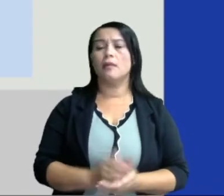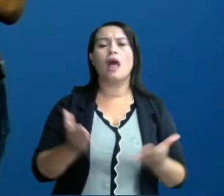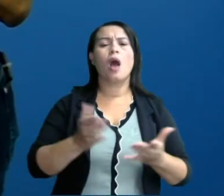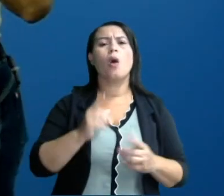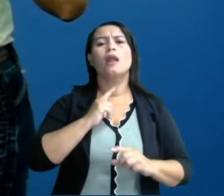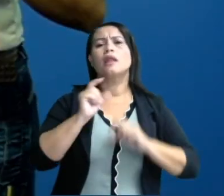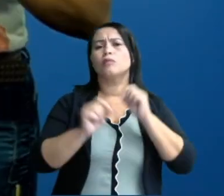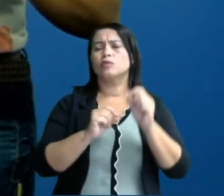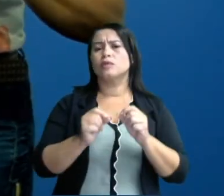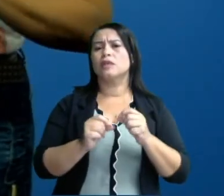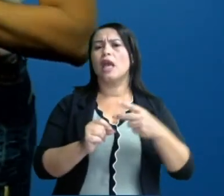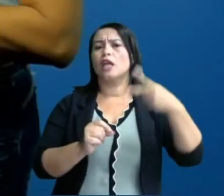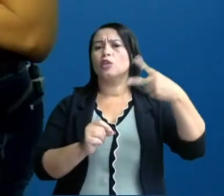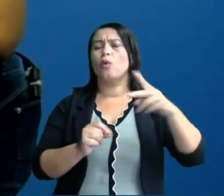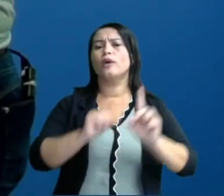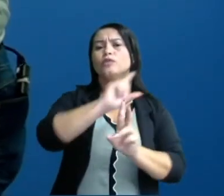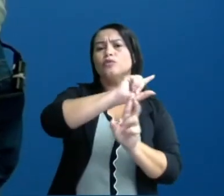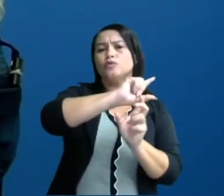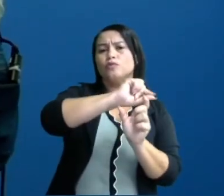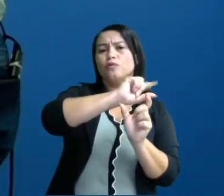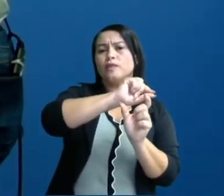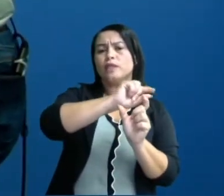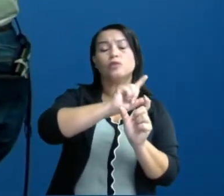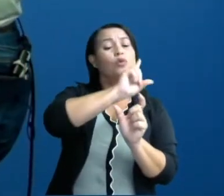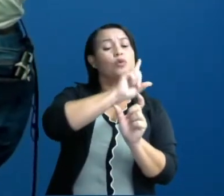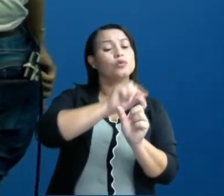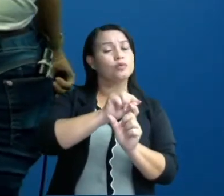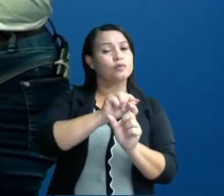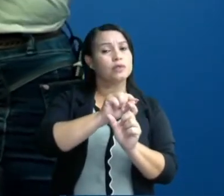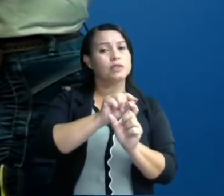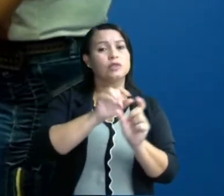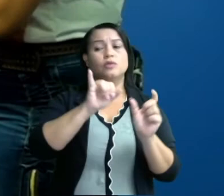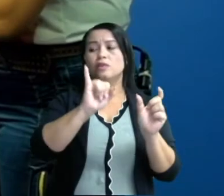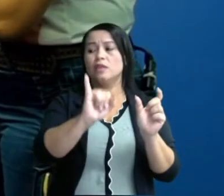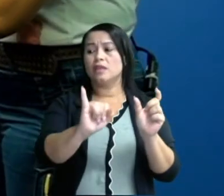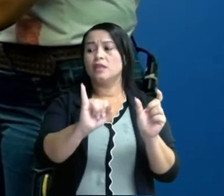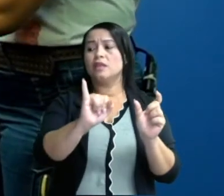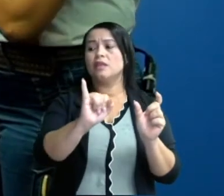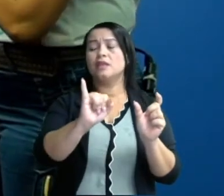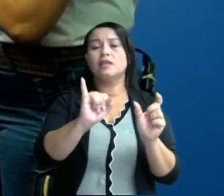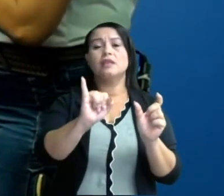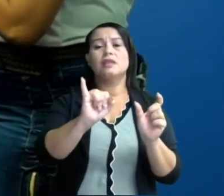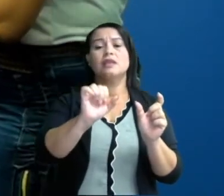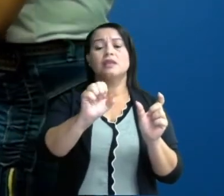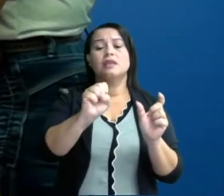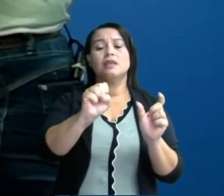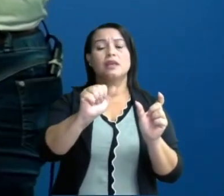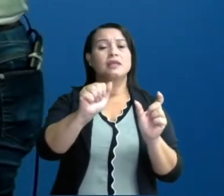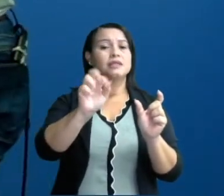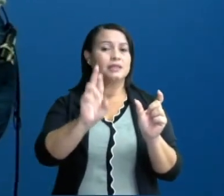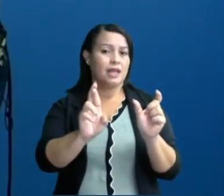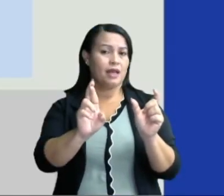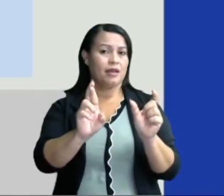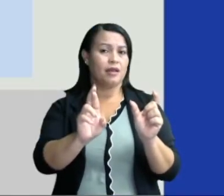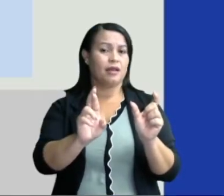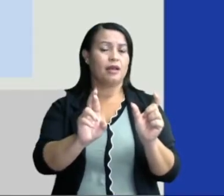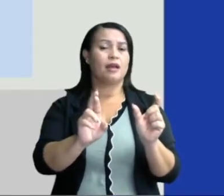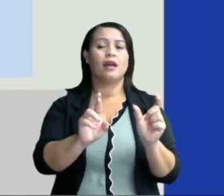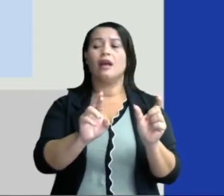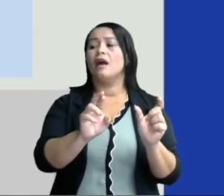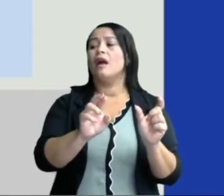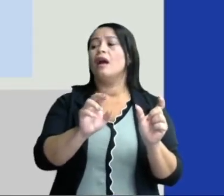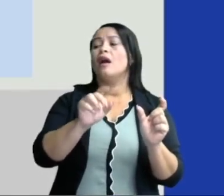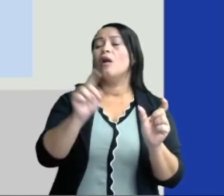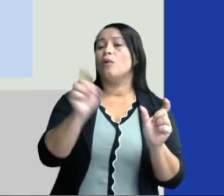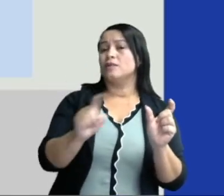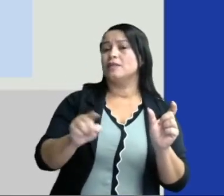Agora eu tenho aqui dois sufixos. Eu tenho um sufixo isar com Z e tenho o sufixo isar